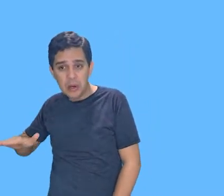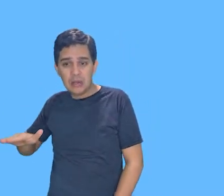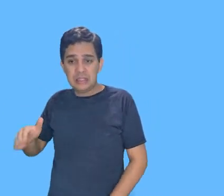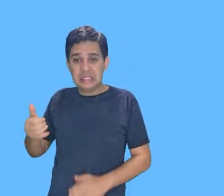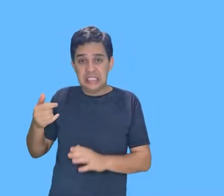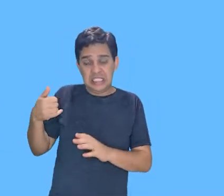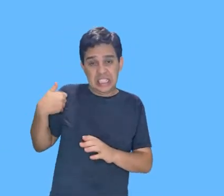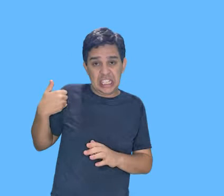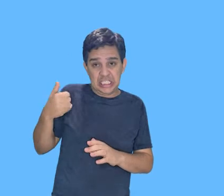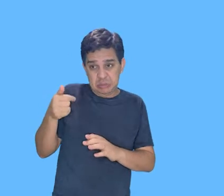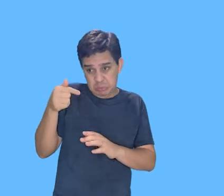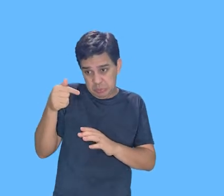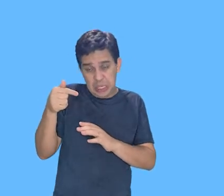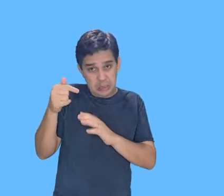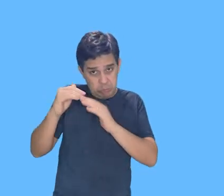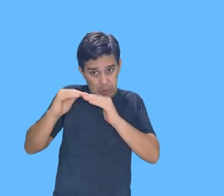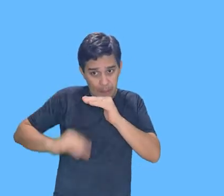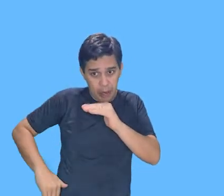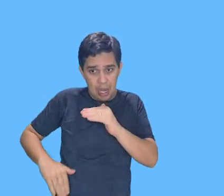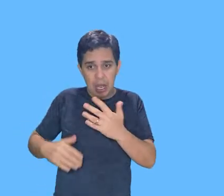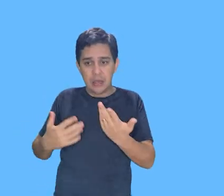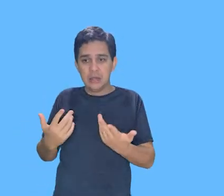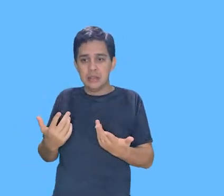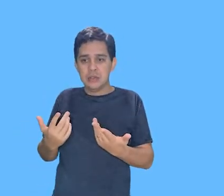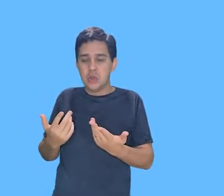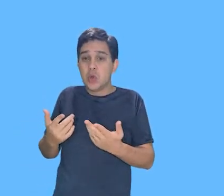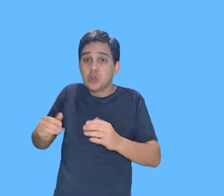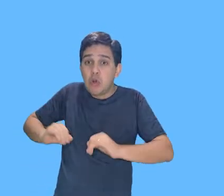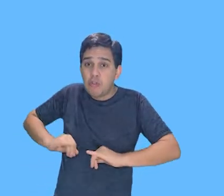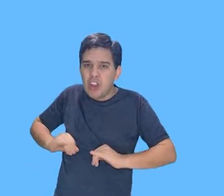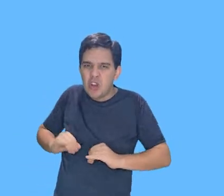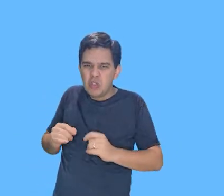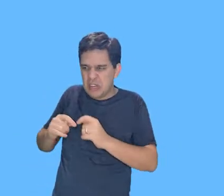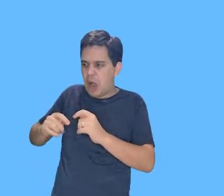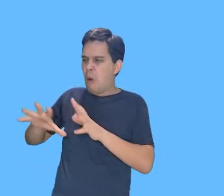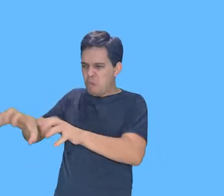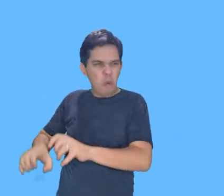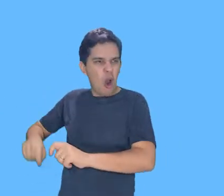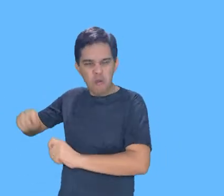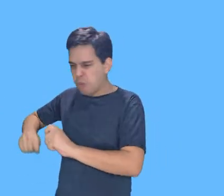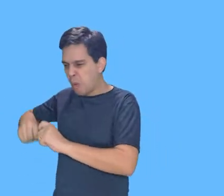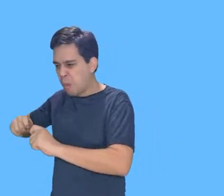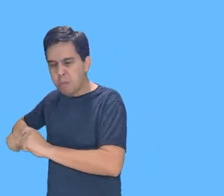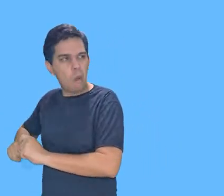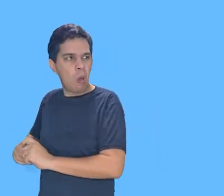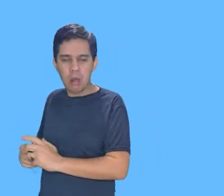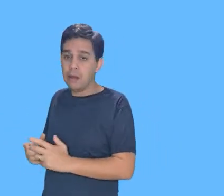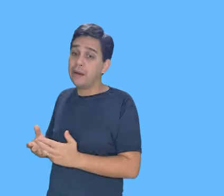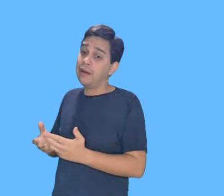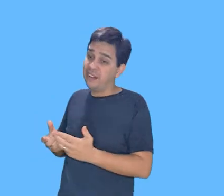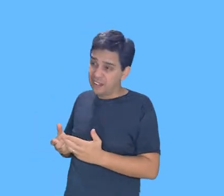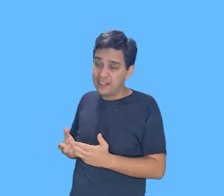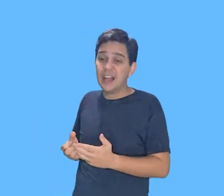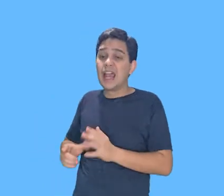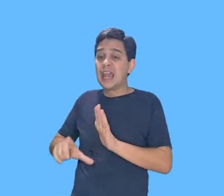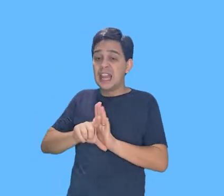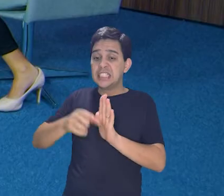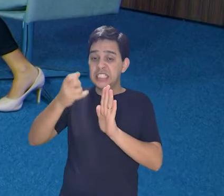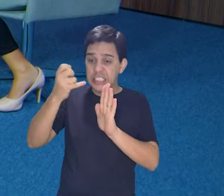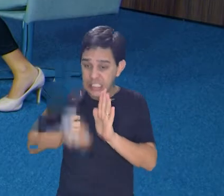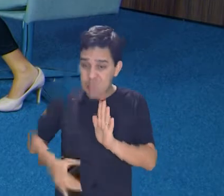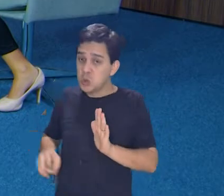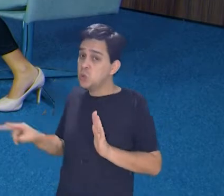sexual, a produção antecipada de prova, ela garante que aquele adolescente